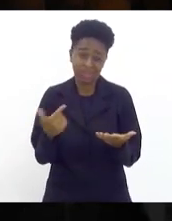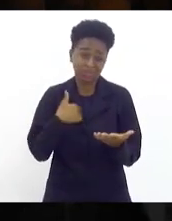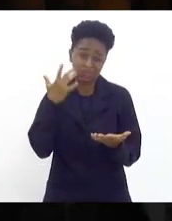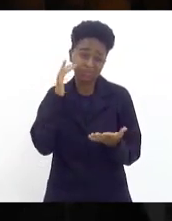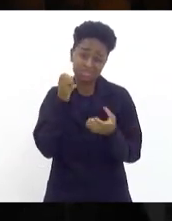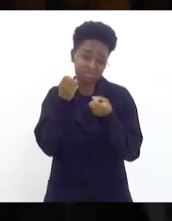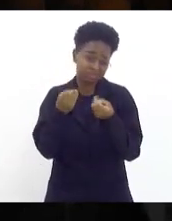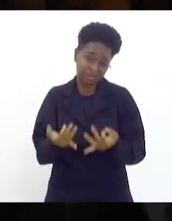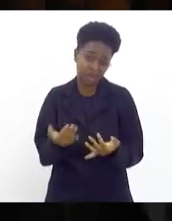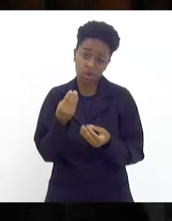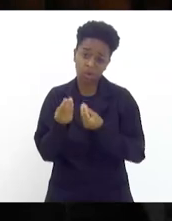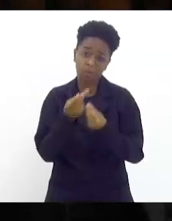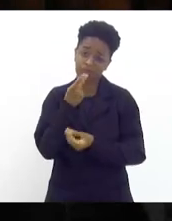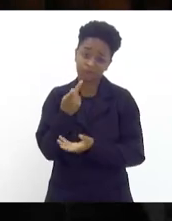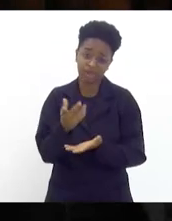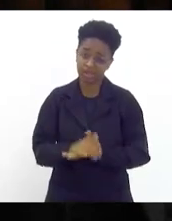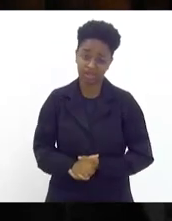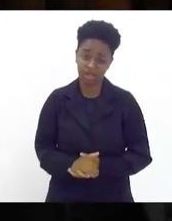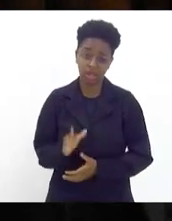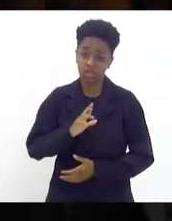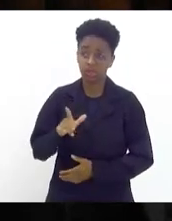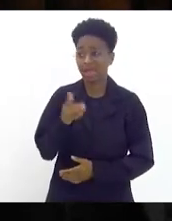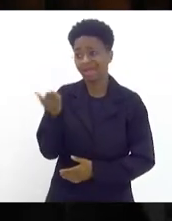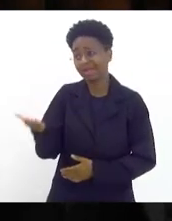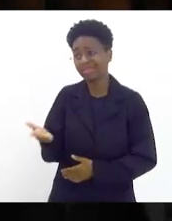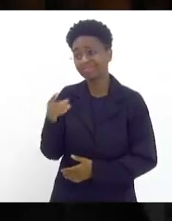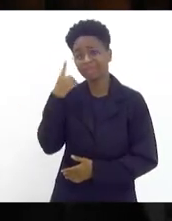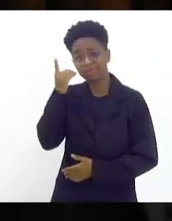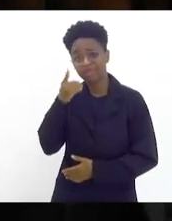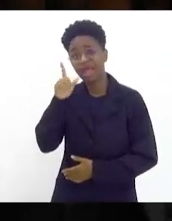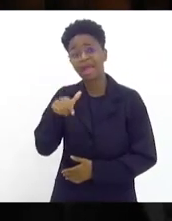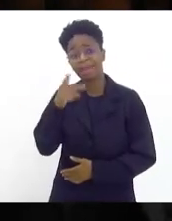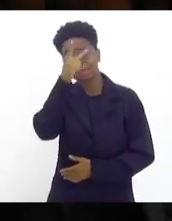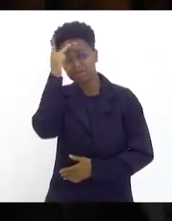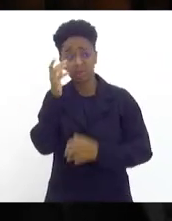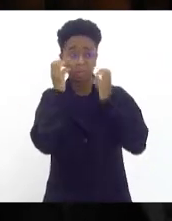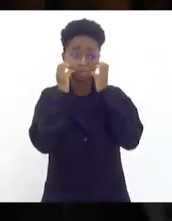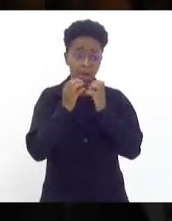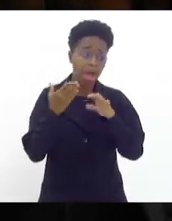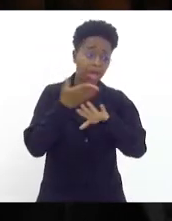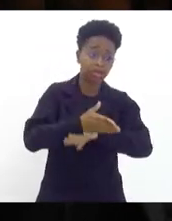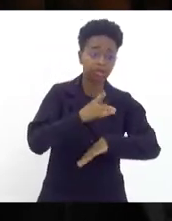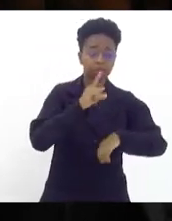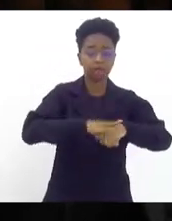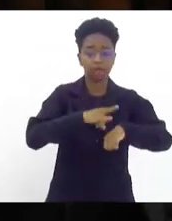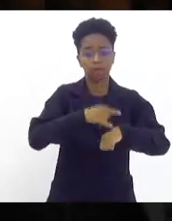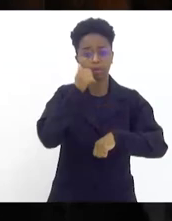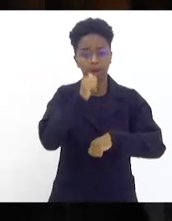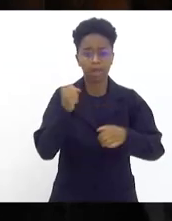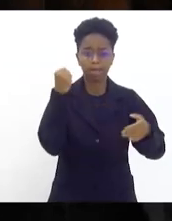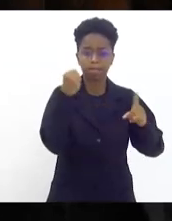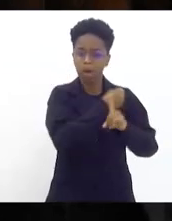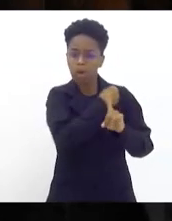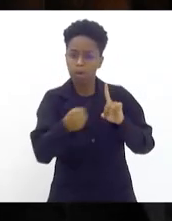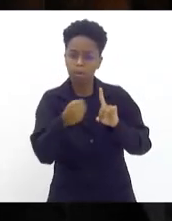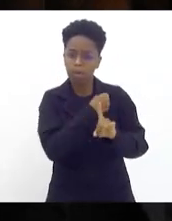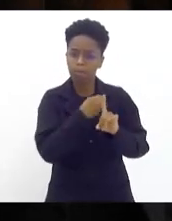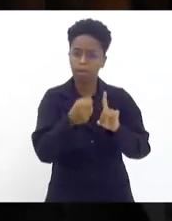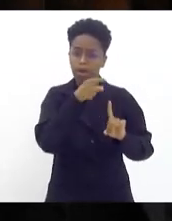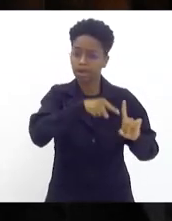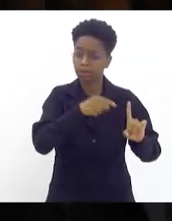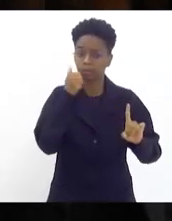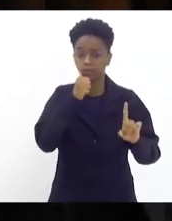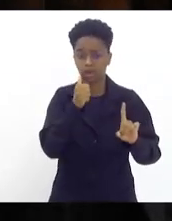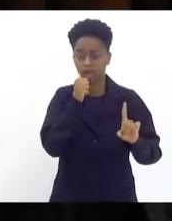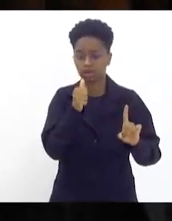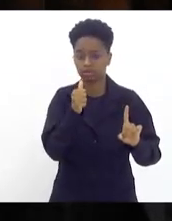explicar o que que eu vou falar pô cara não era deputada o cão atrás é o cara que Barba que invade um banheiro feminino e vai lá e bate na mulher